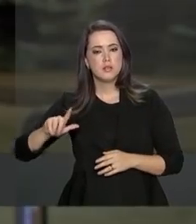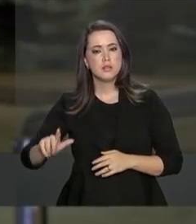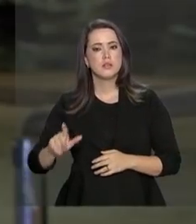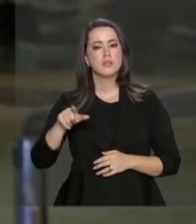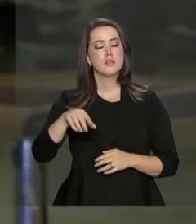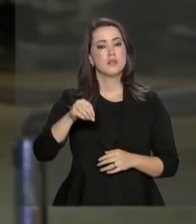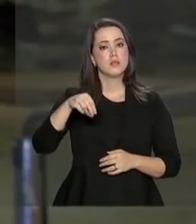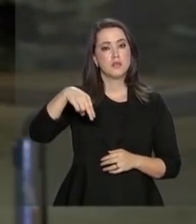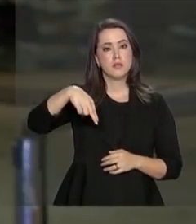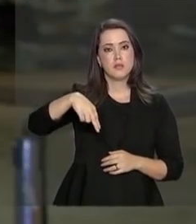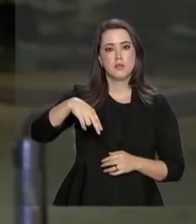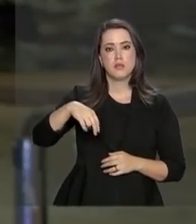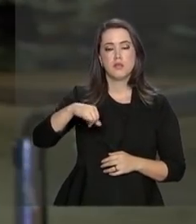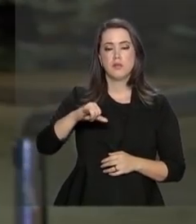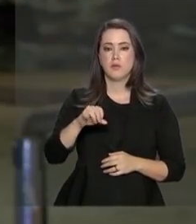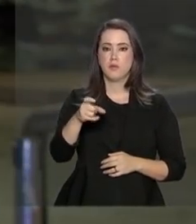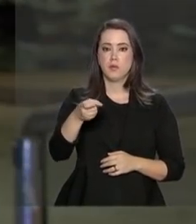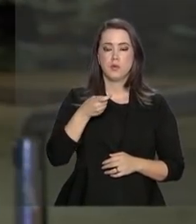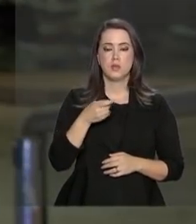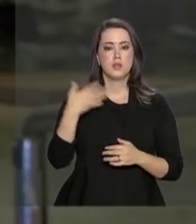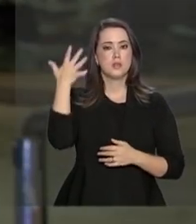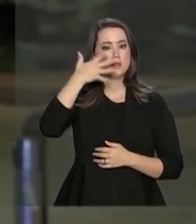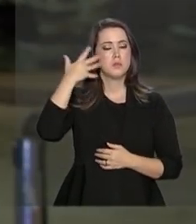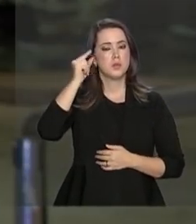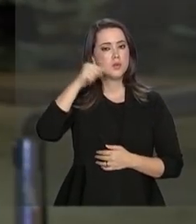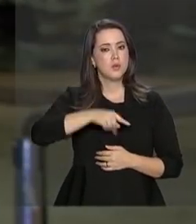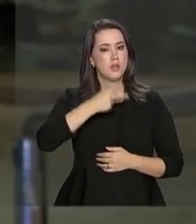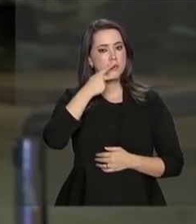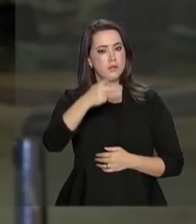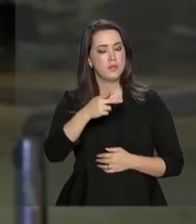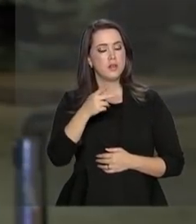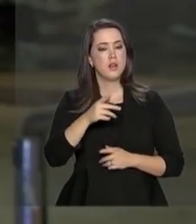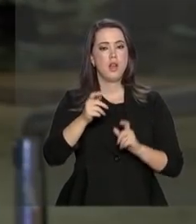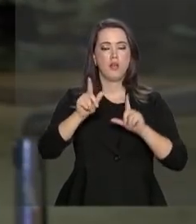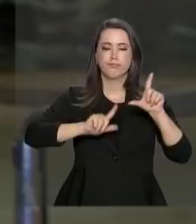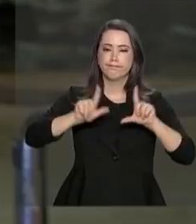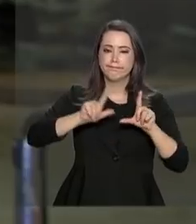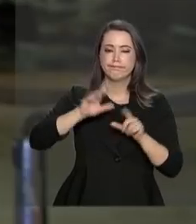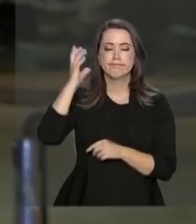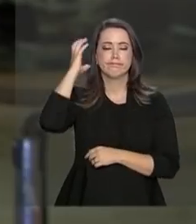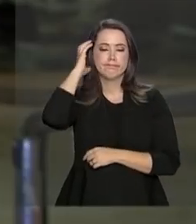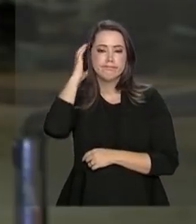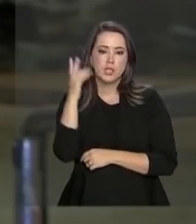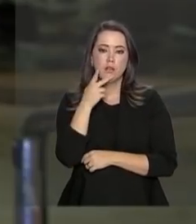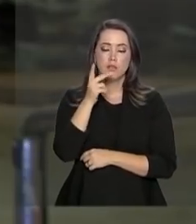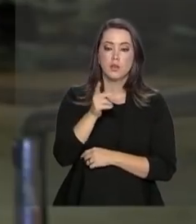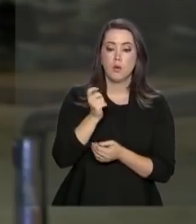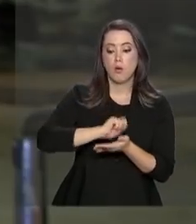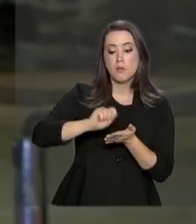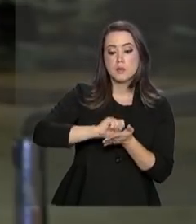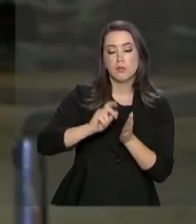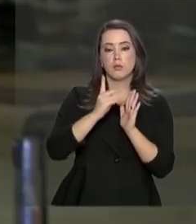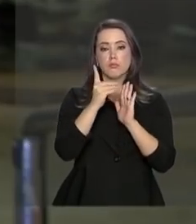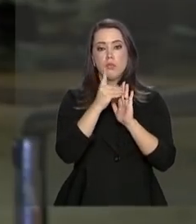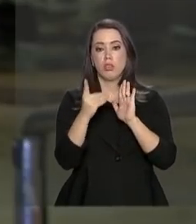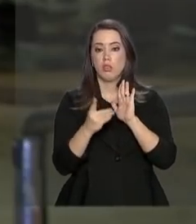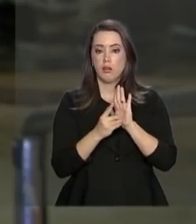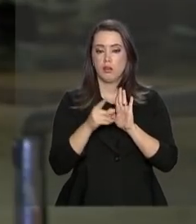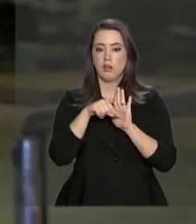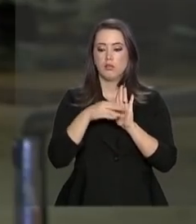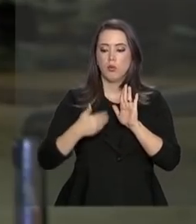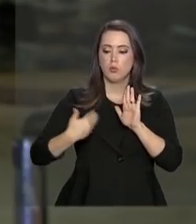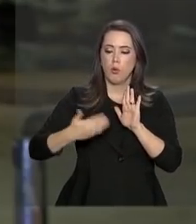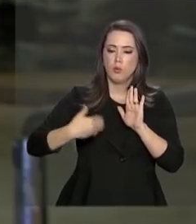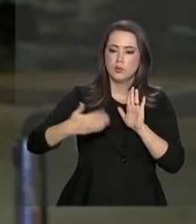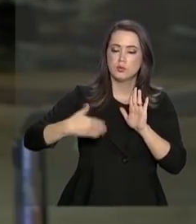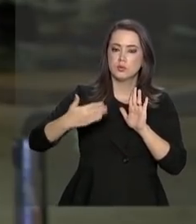Lorenzon Ele explicou aqui ao falar com a imprensa o a assinatura de um decreto que prevê a continuidade de projetos